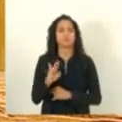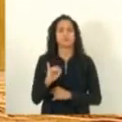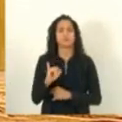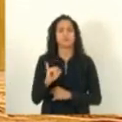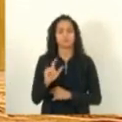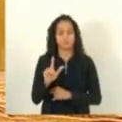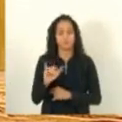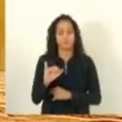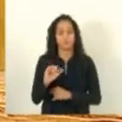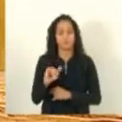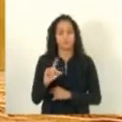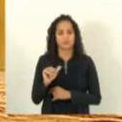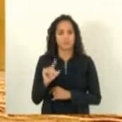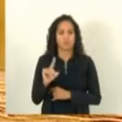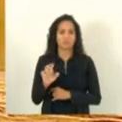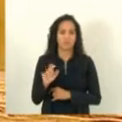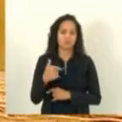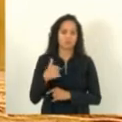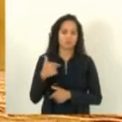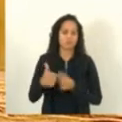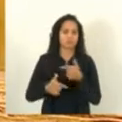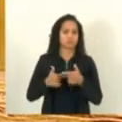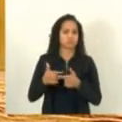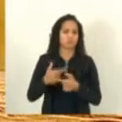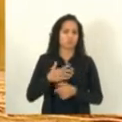isso com muito gosto